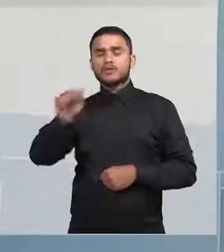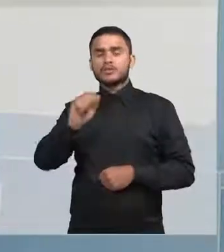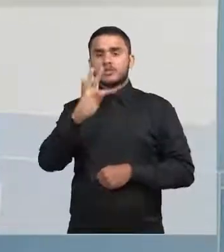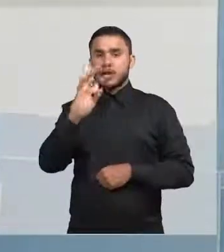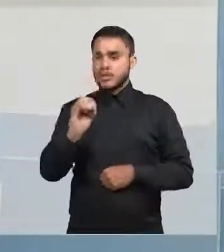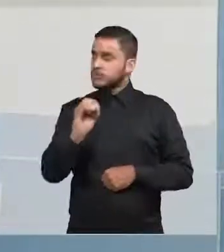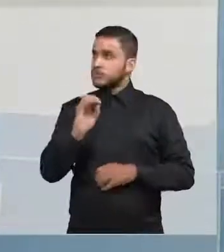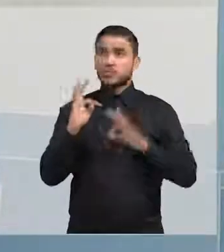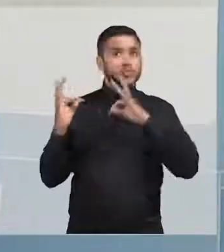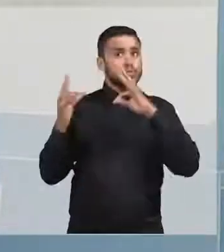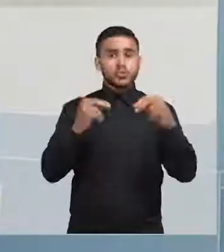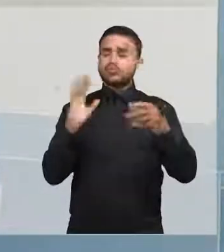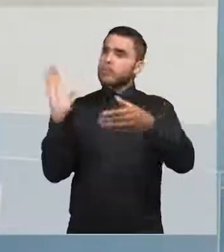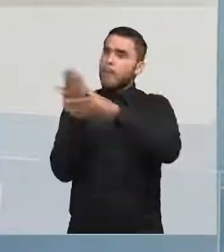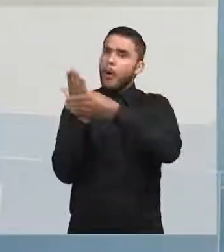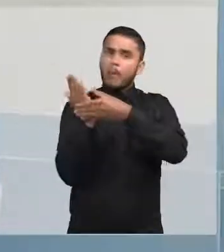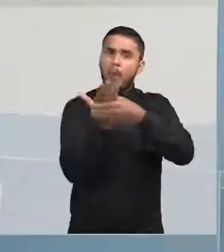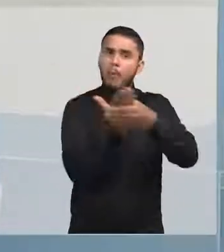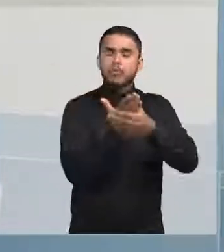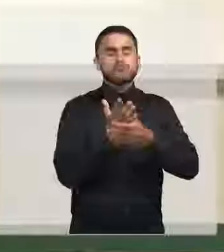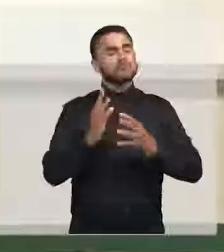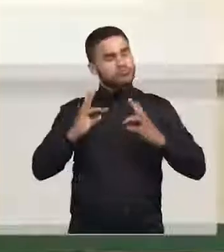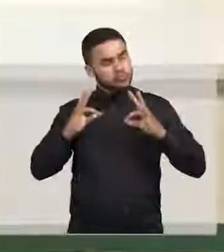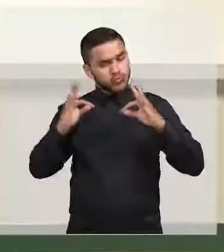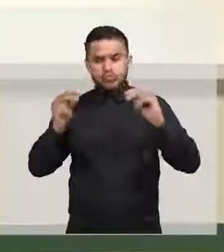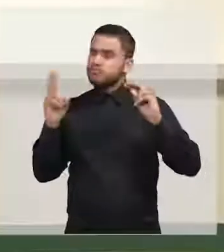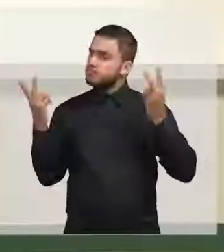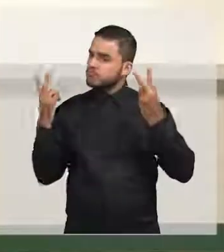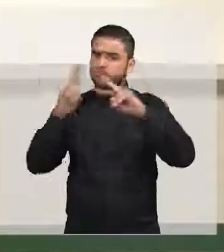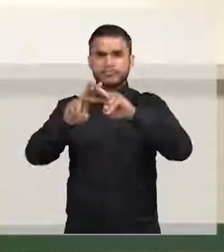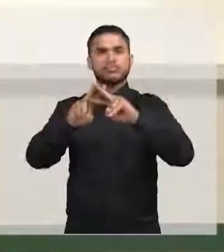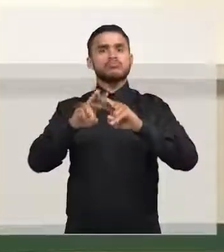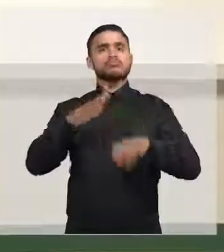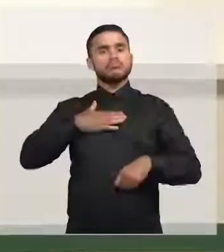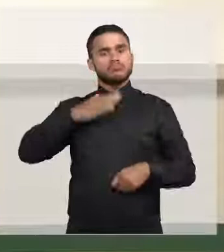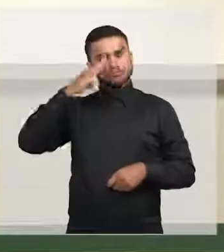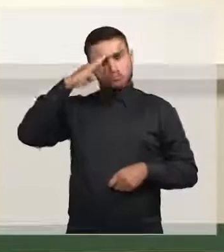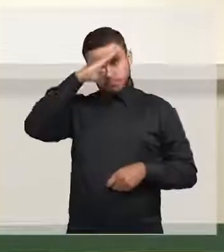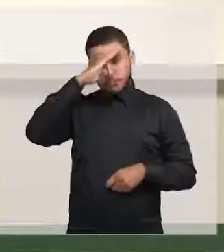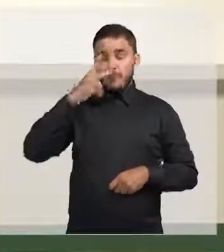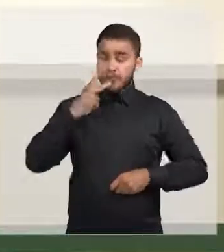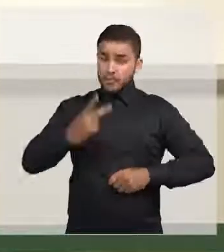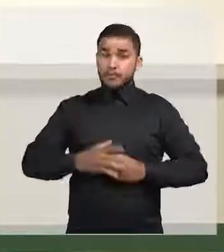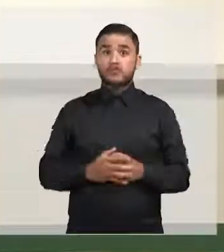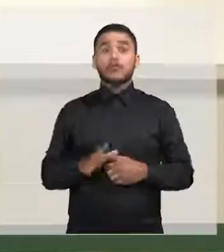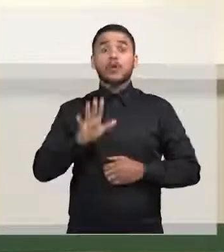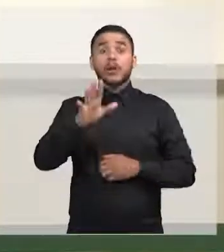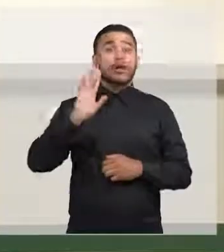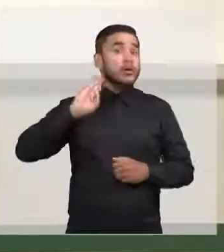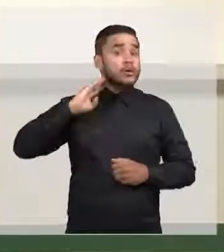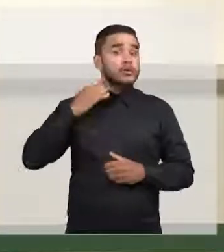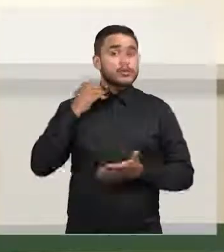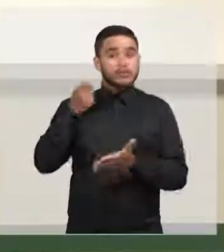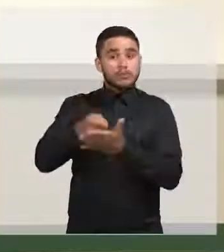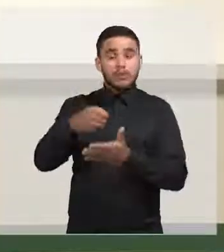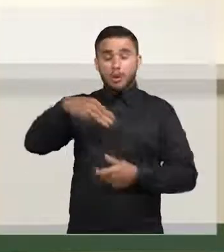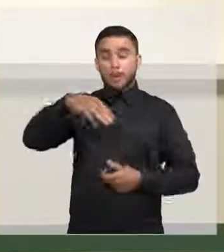que faz acompanhamento dos recursos que são retirados em banco, enfim.